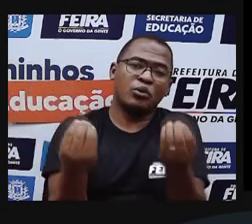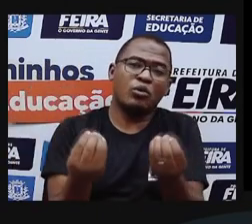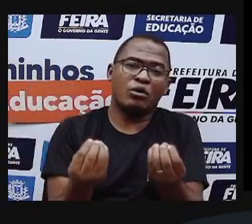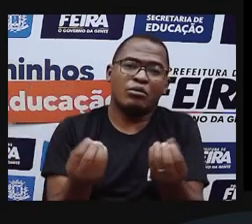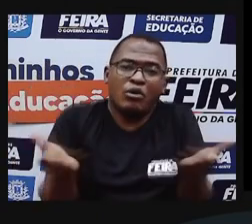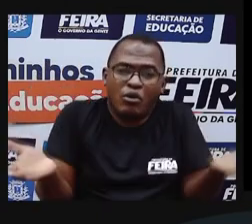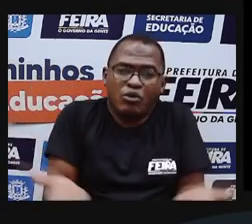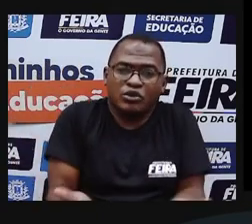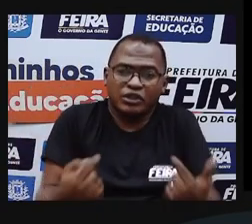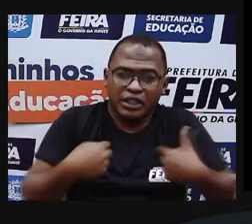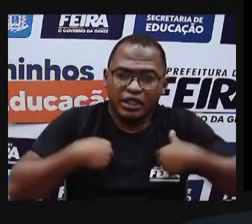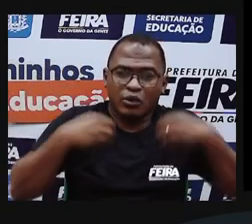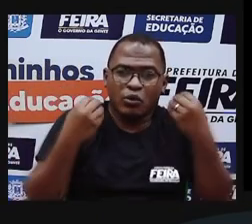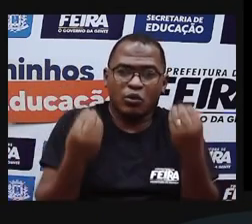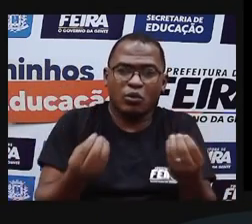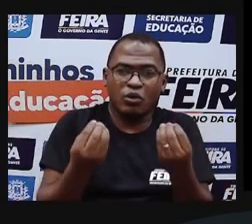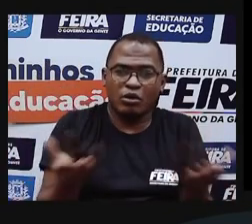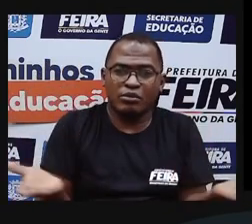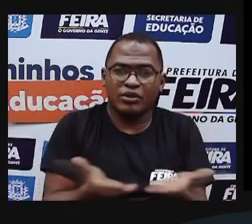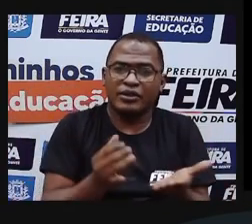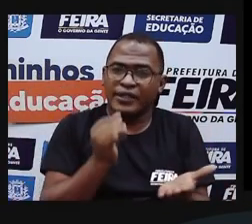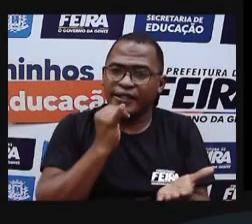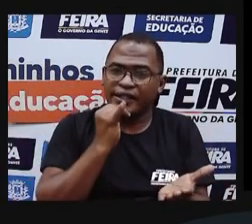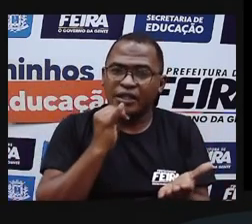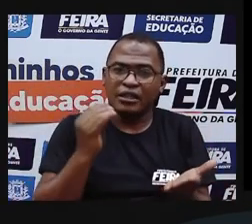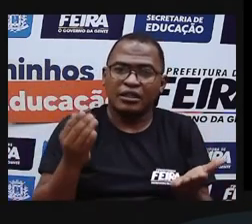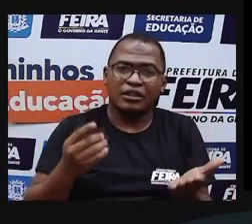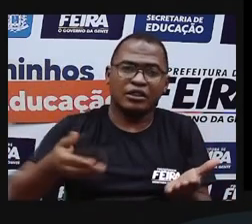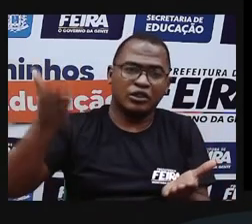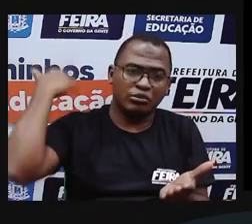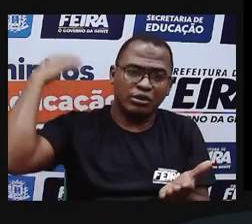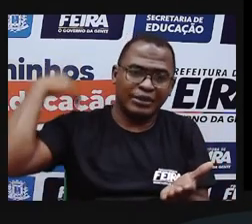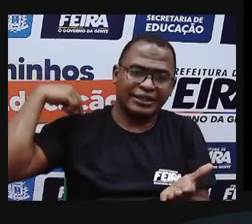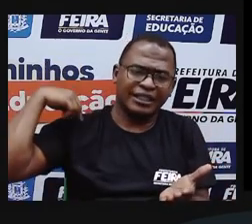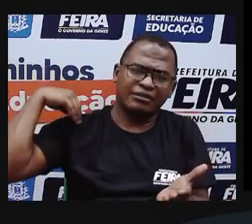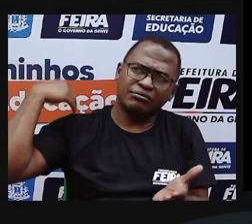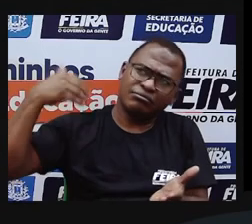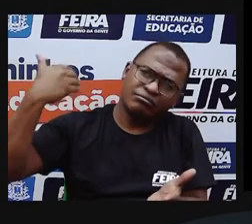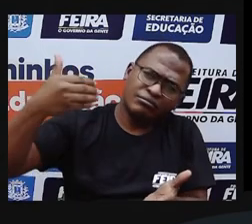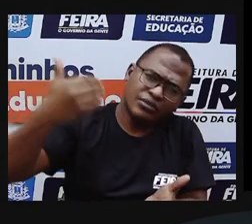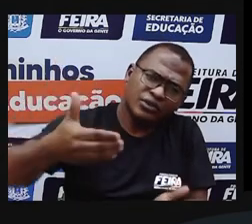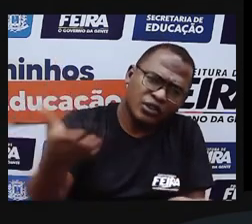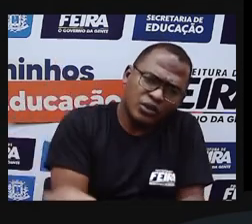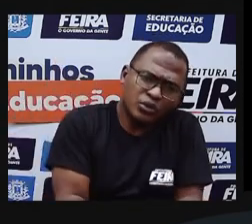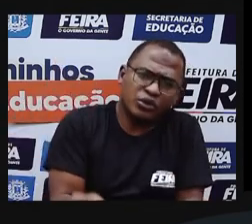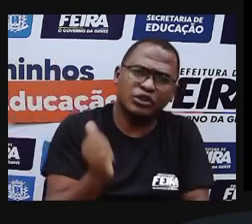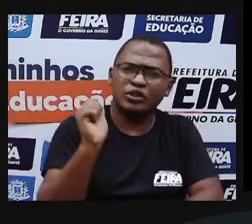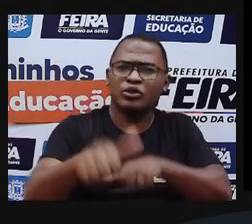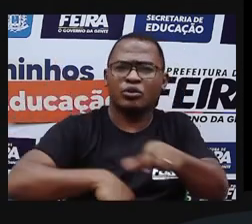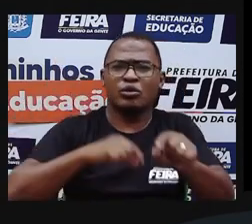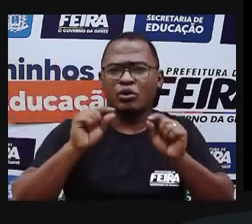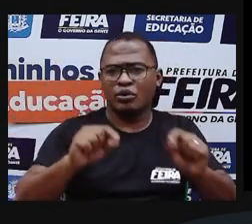o que é que tem influenciado na vida de vocês a trajetória passada e os sonhos que vocês têm. Então,